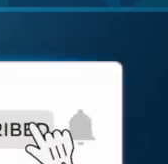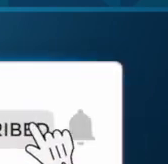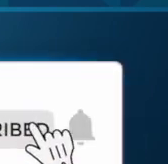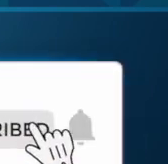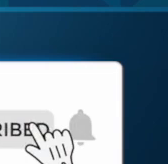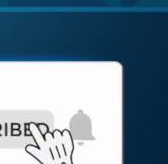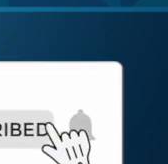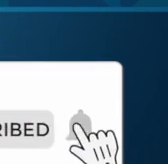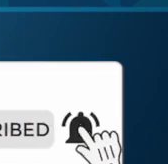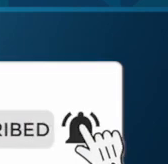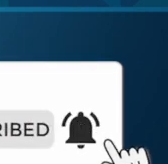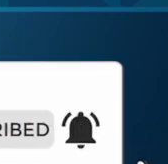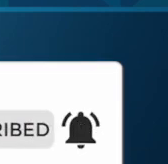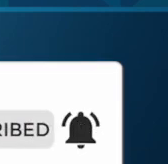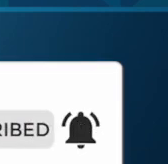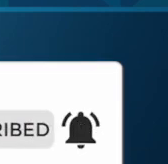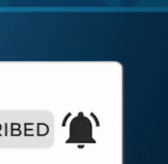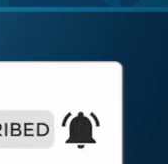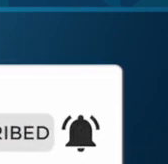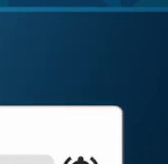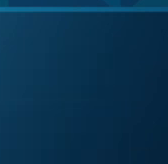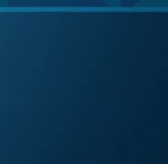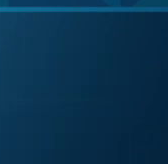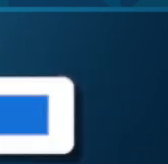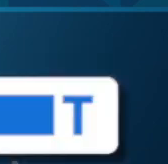canal RTTeli, hanehang botão